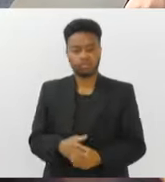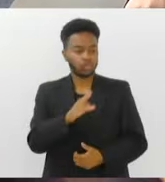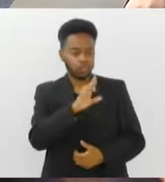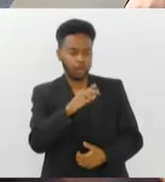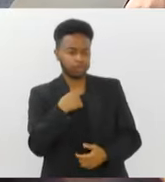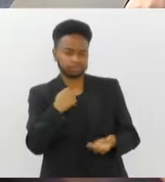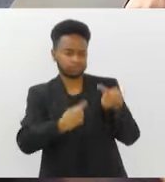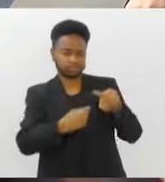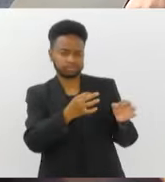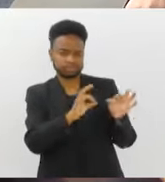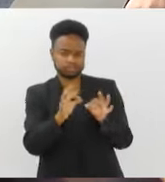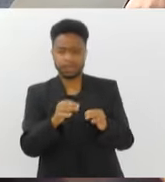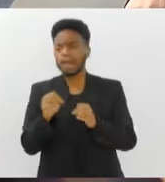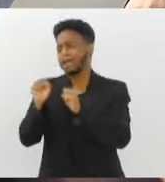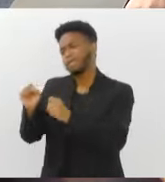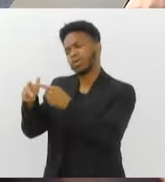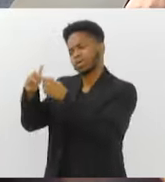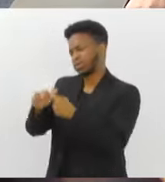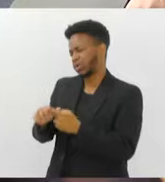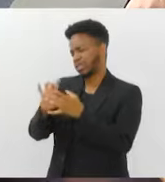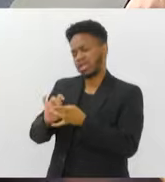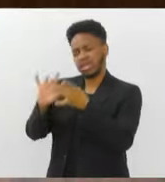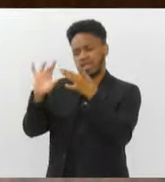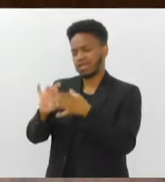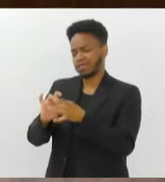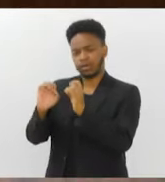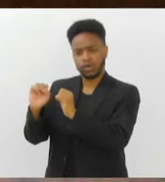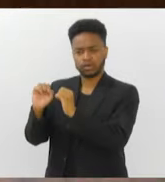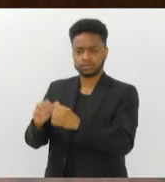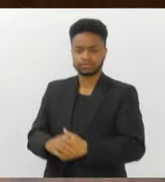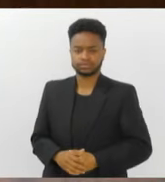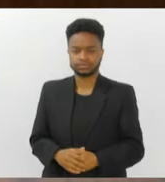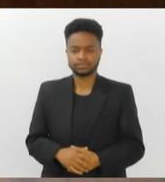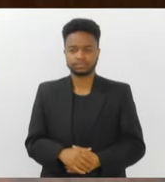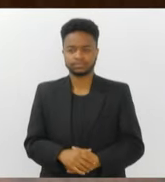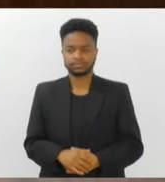discussão. O senhor pode corrigir, presidente. Então,